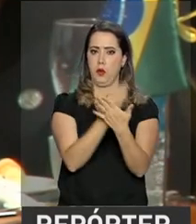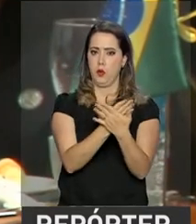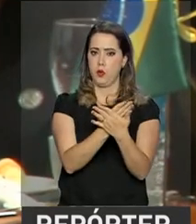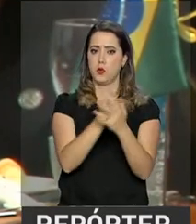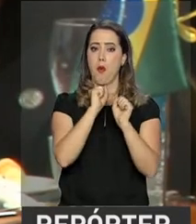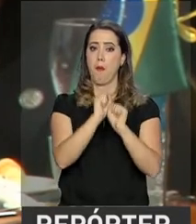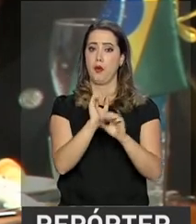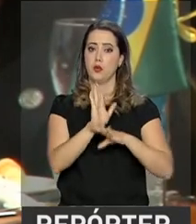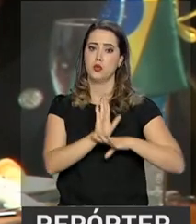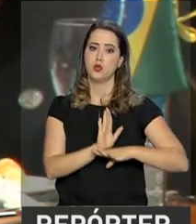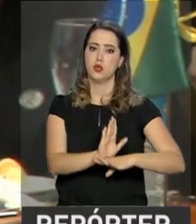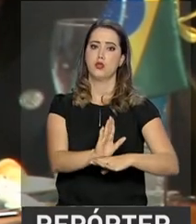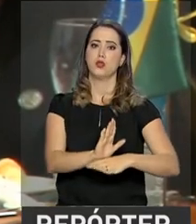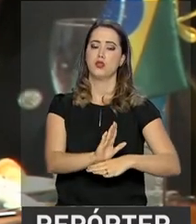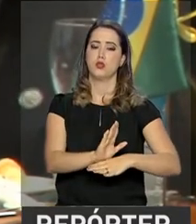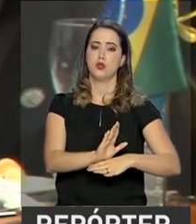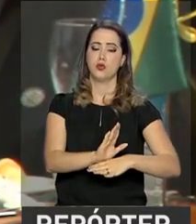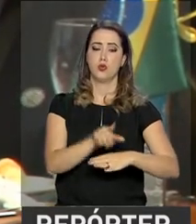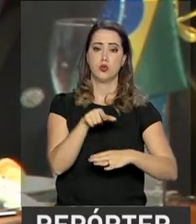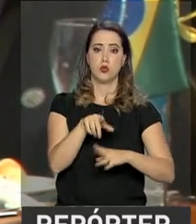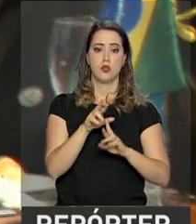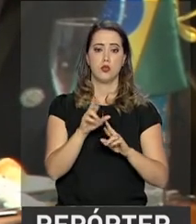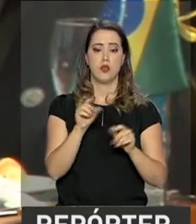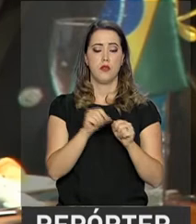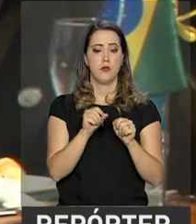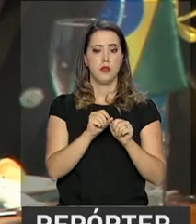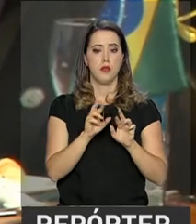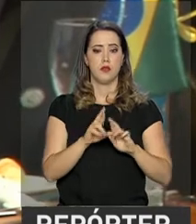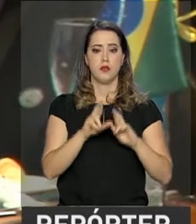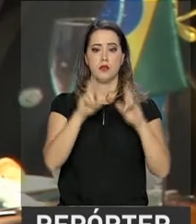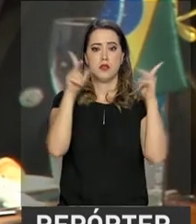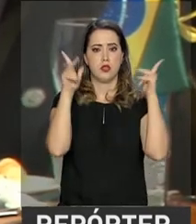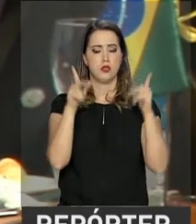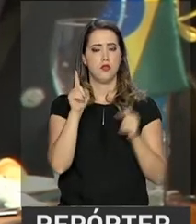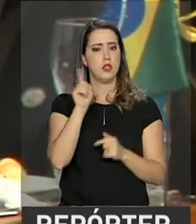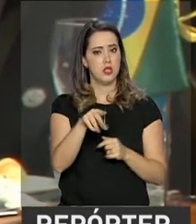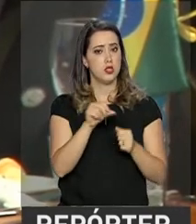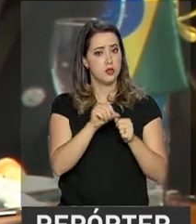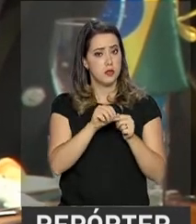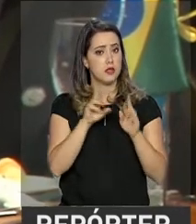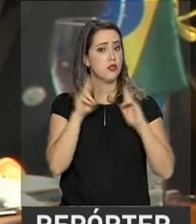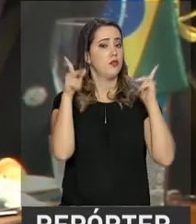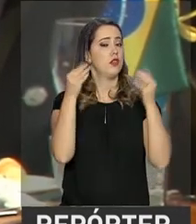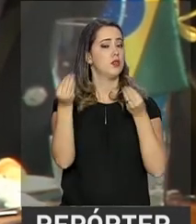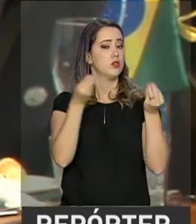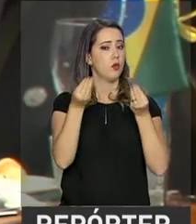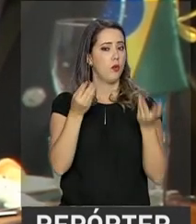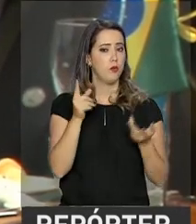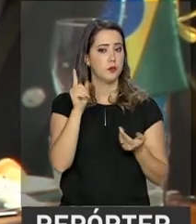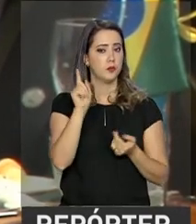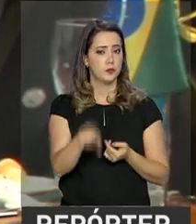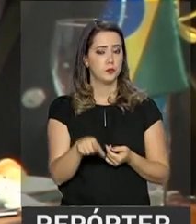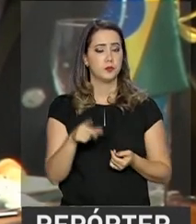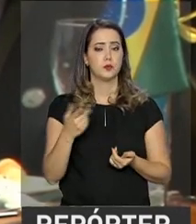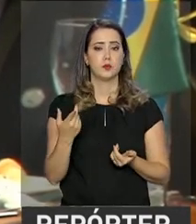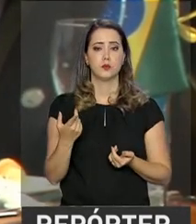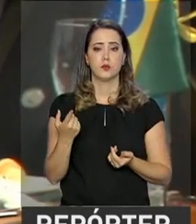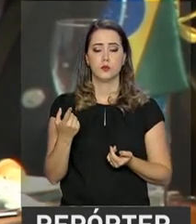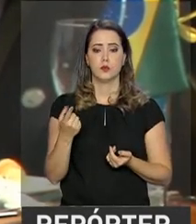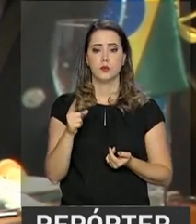pode ajudar a fazer a diferença peço licença para insistir neste ponto pode ajudar a fazer a diferença